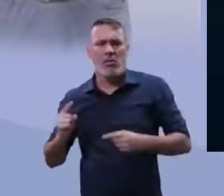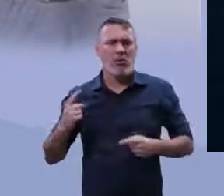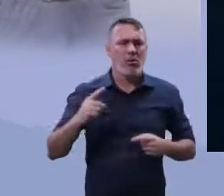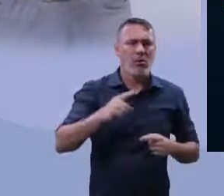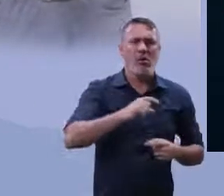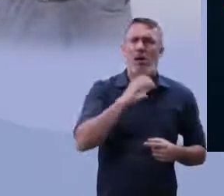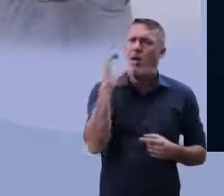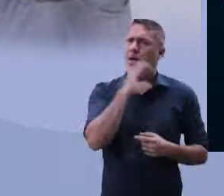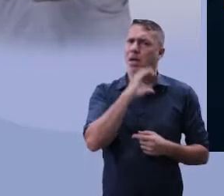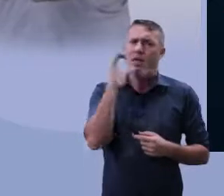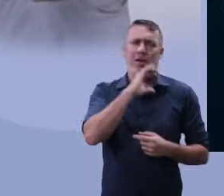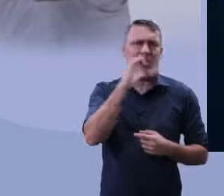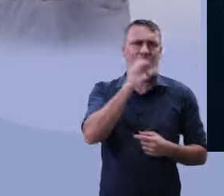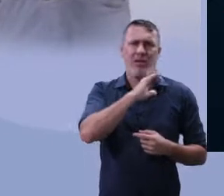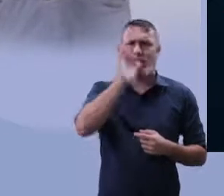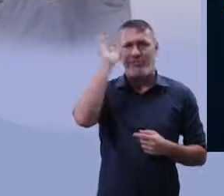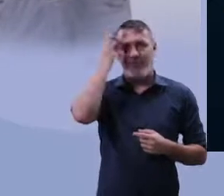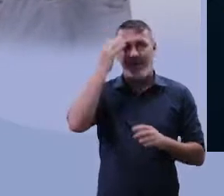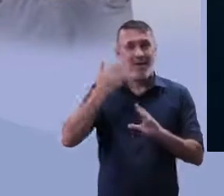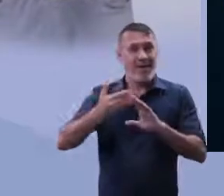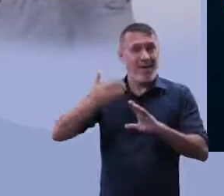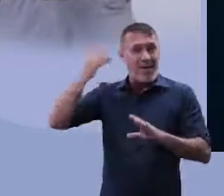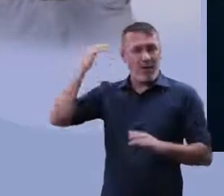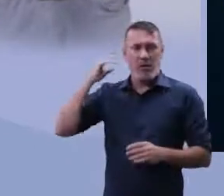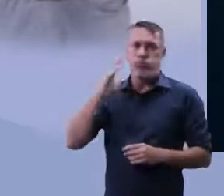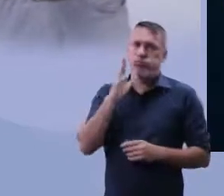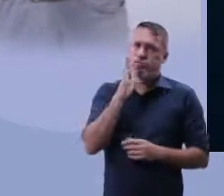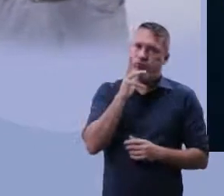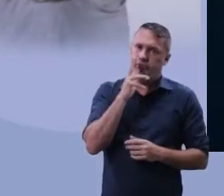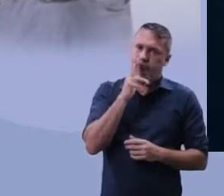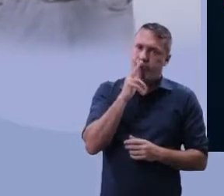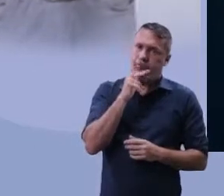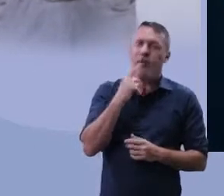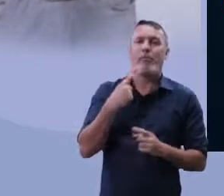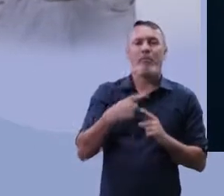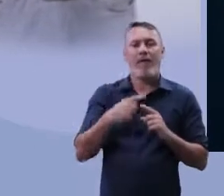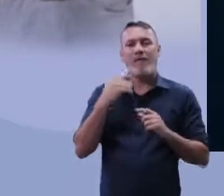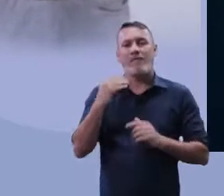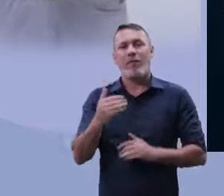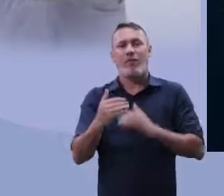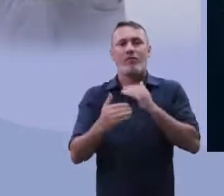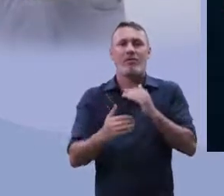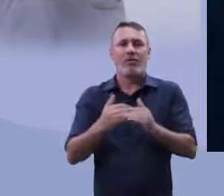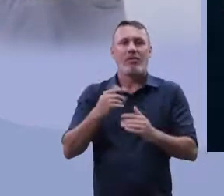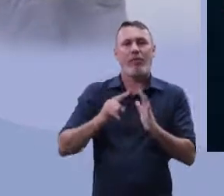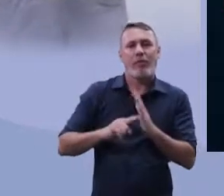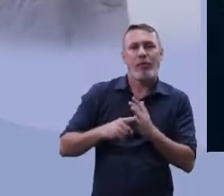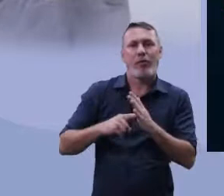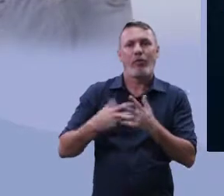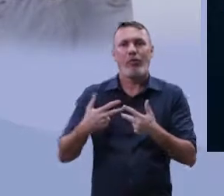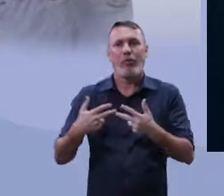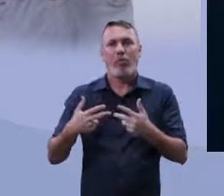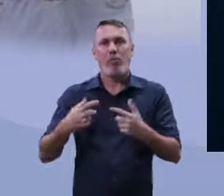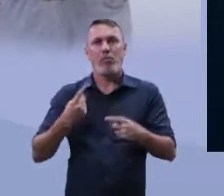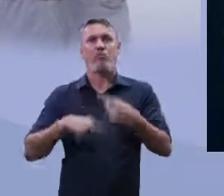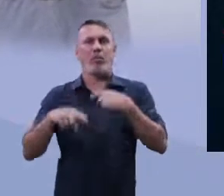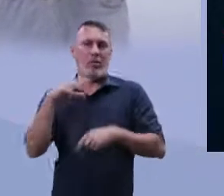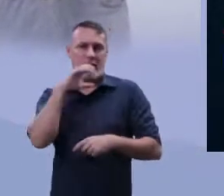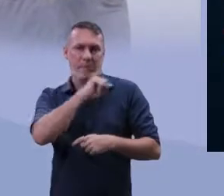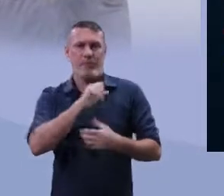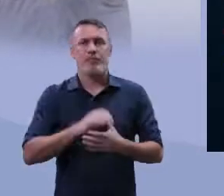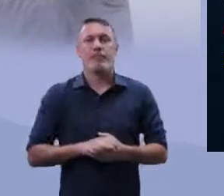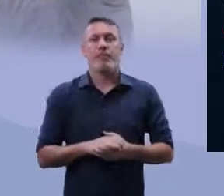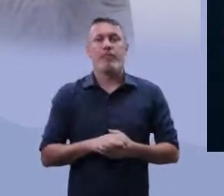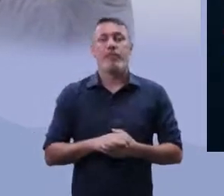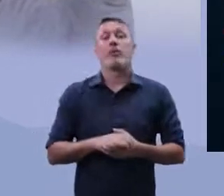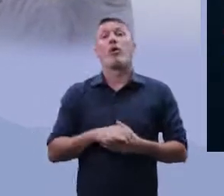mais rápida, né? Muito diferente, né, em processos passados e que foram evoluindo. E aí, com isso, né, nós